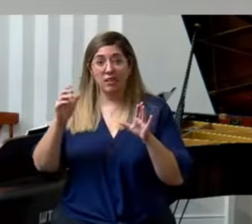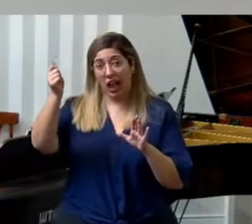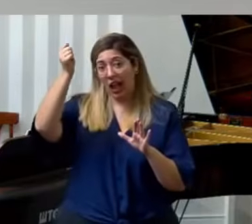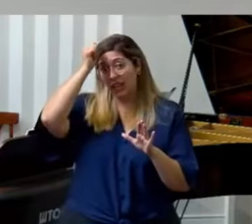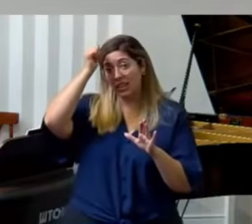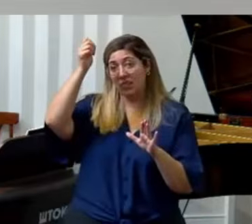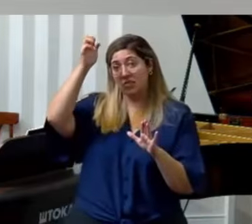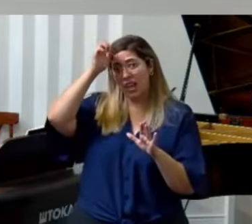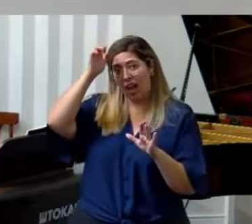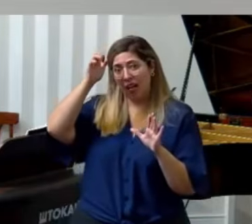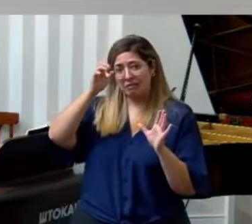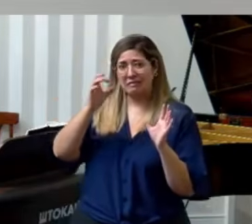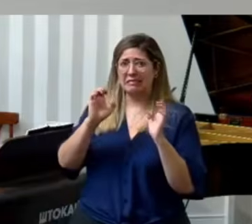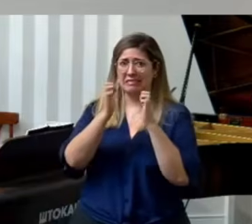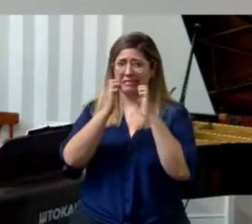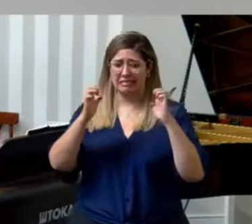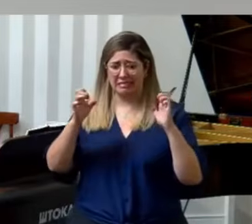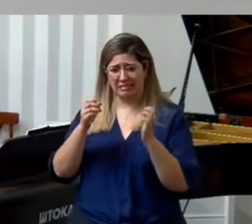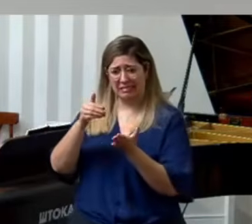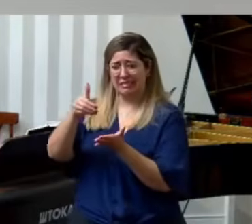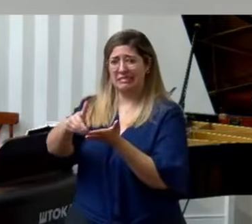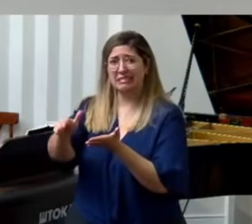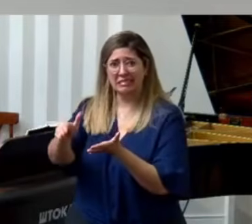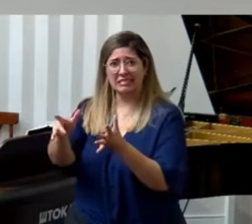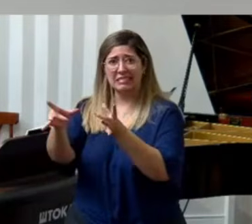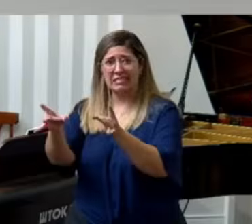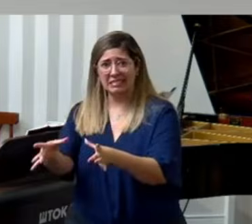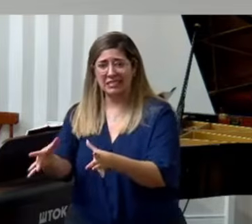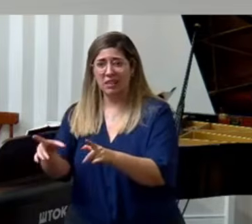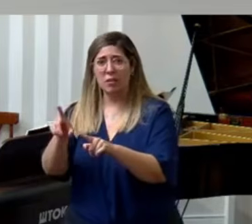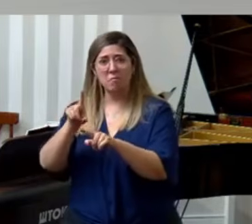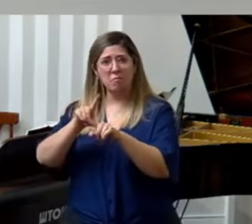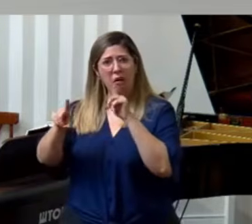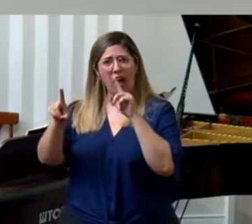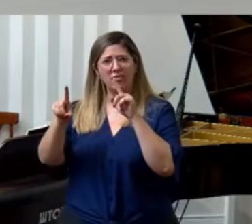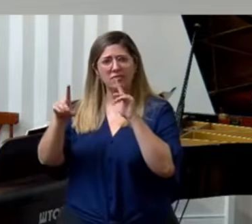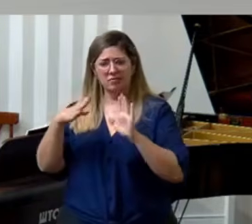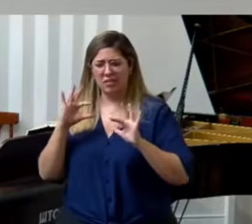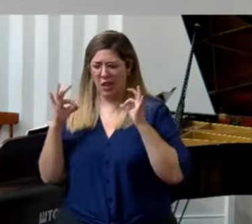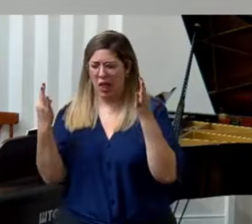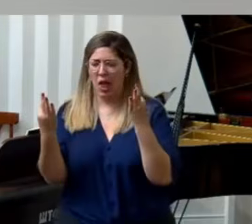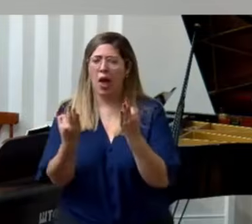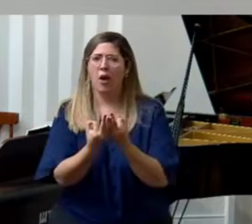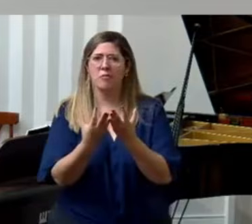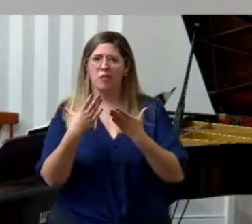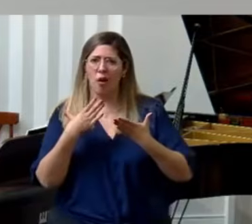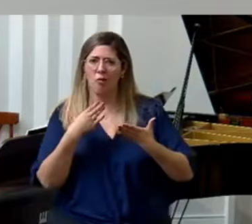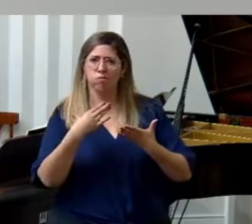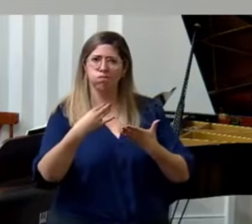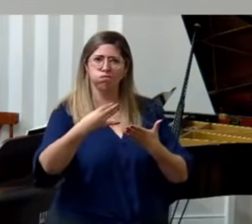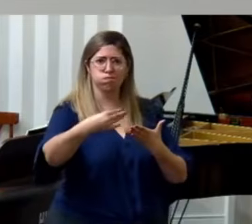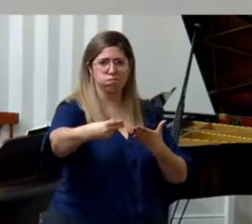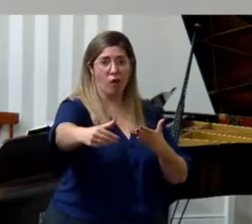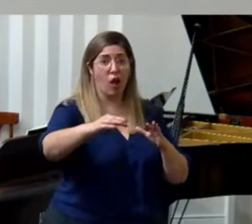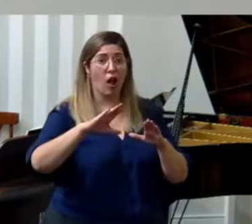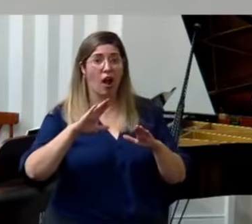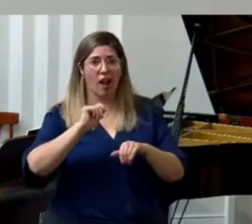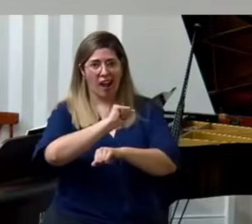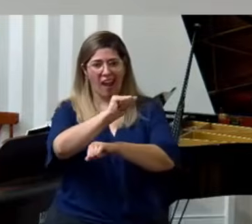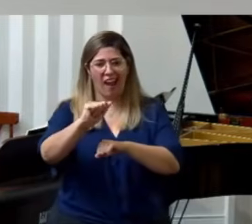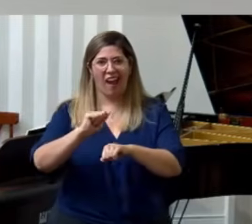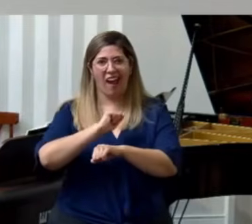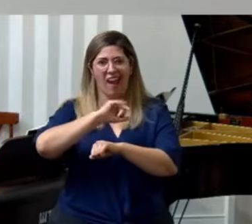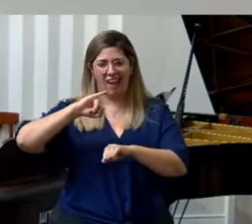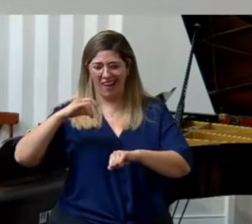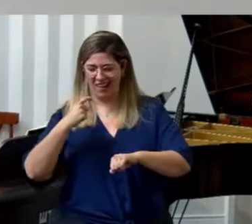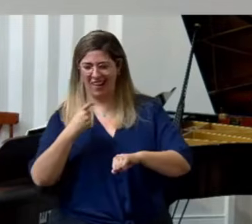às trevas, mas desse casal viria uma família patriarcal, formada por Abraão, por Isaac, por Jacó. Dessa